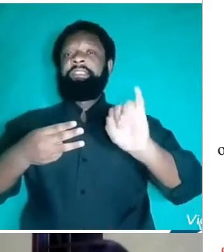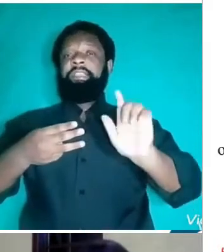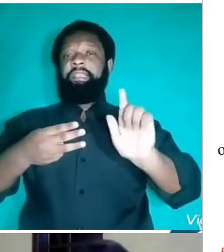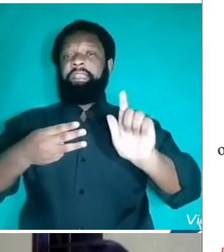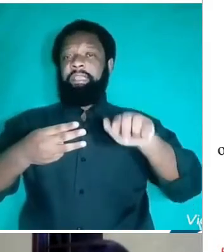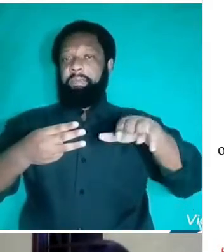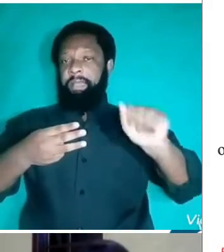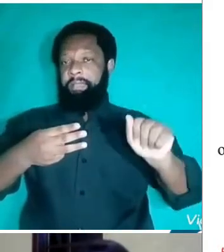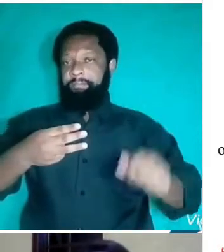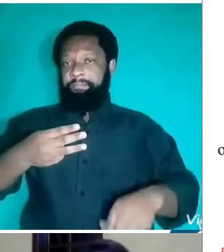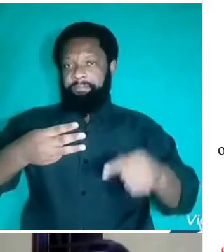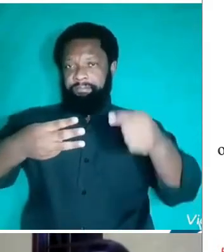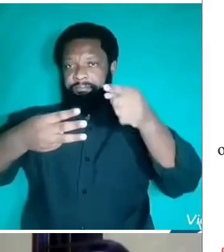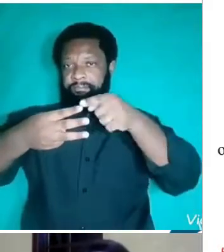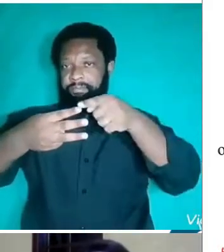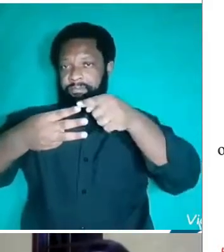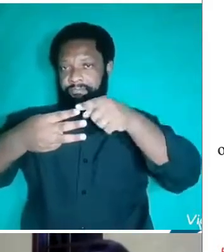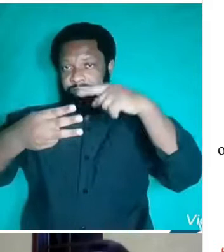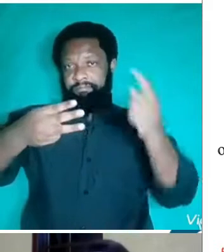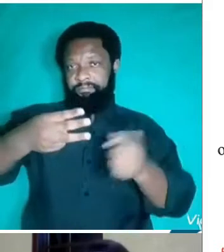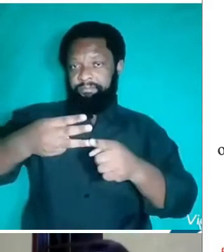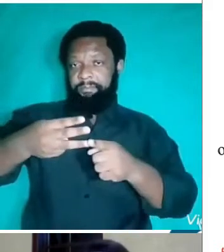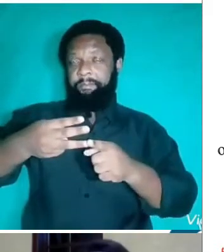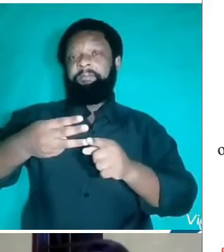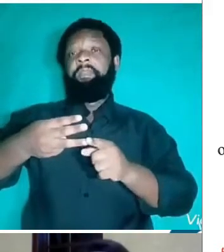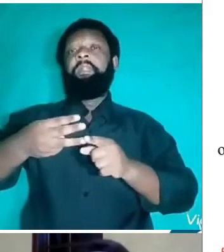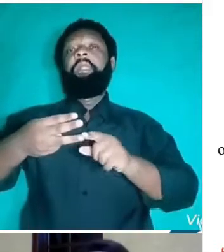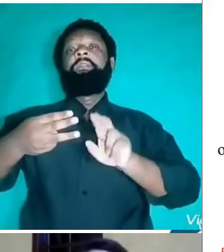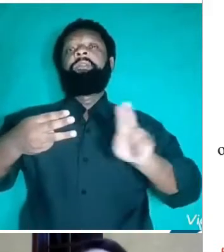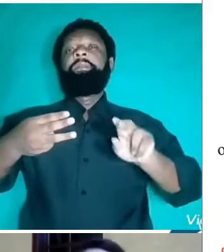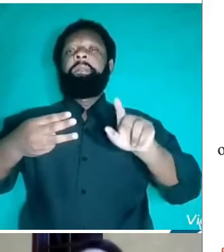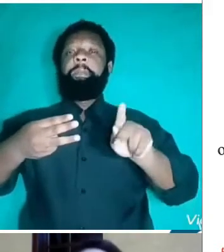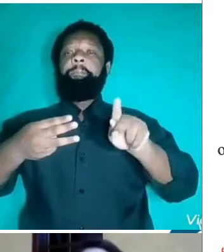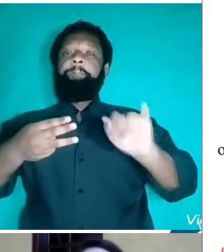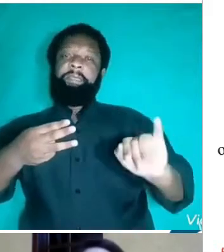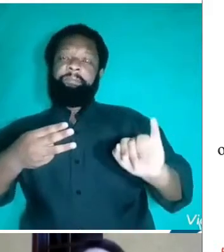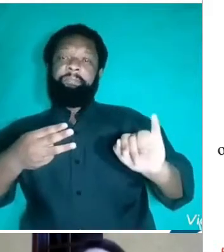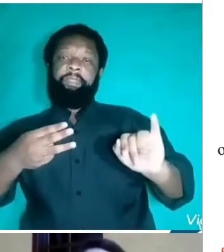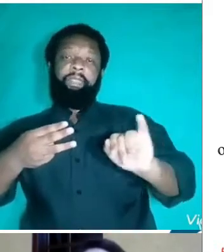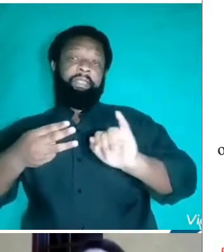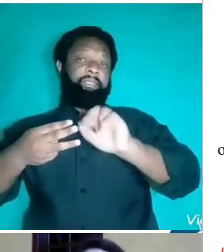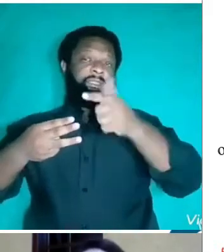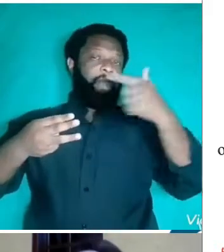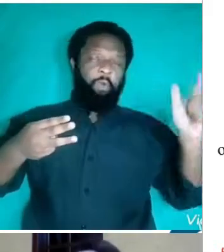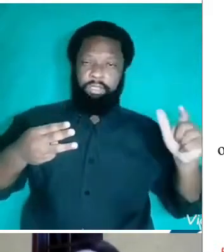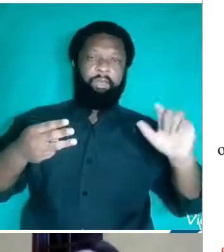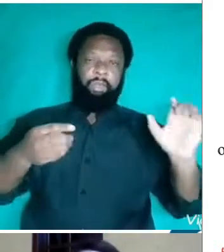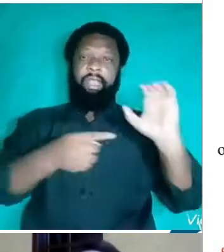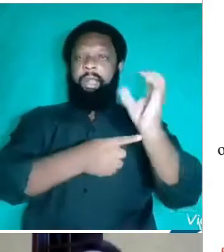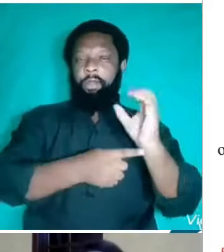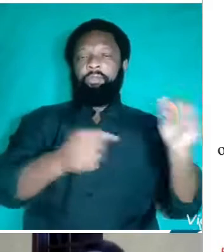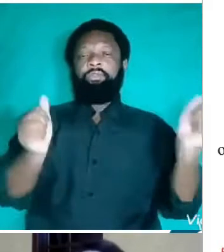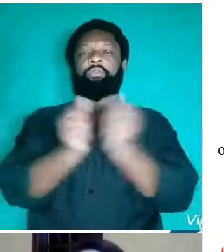sigma, e a de cima e a de baixo são ligações pi. E as outras, que o